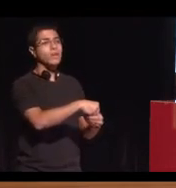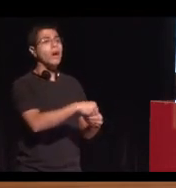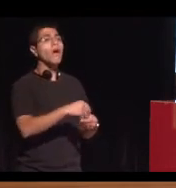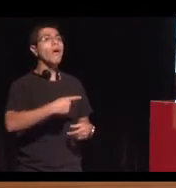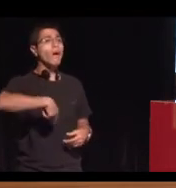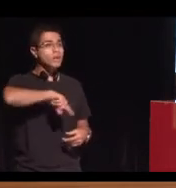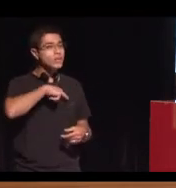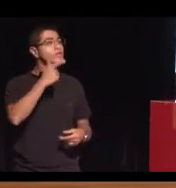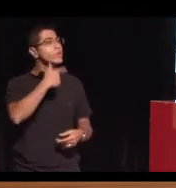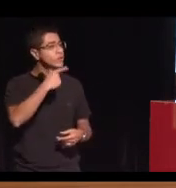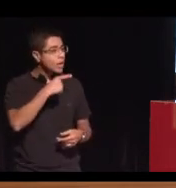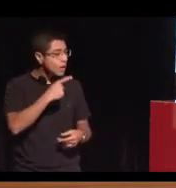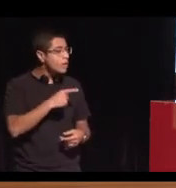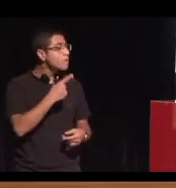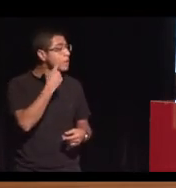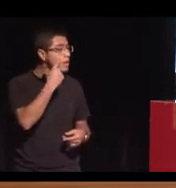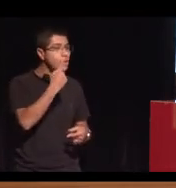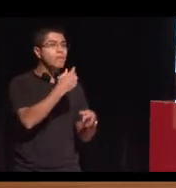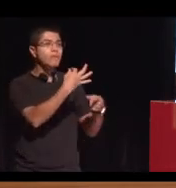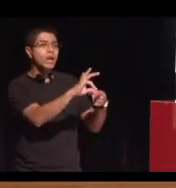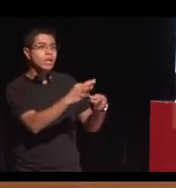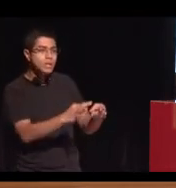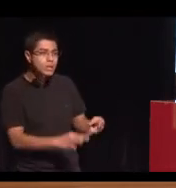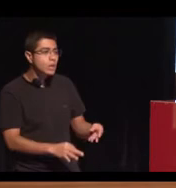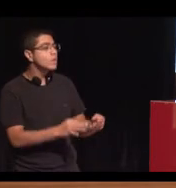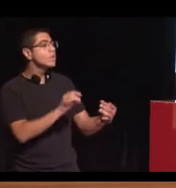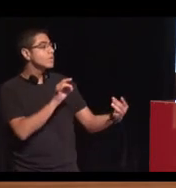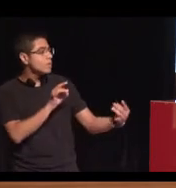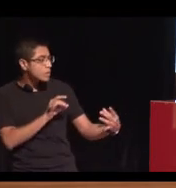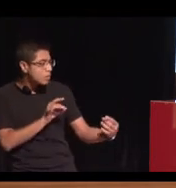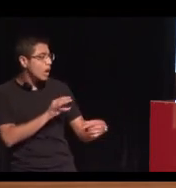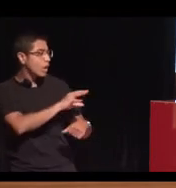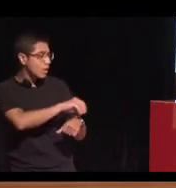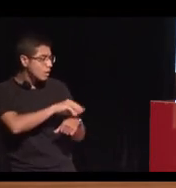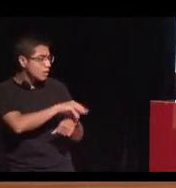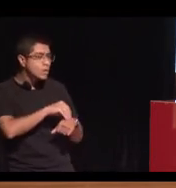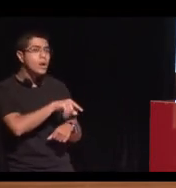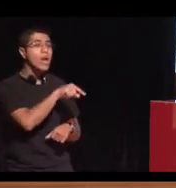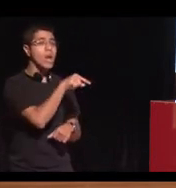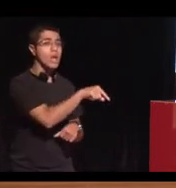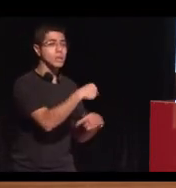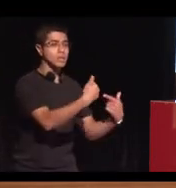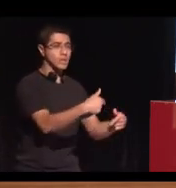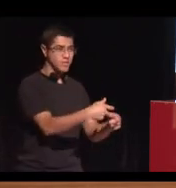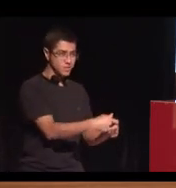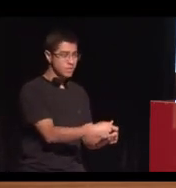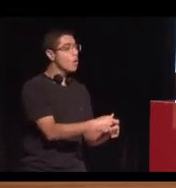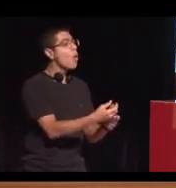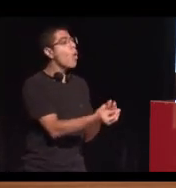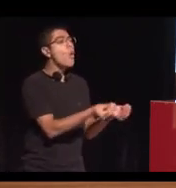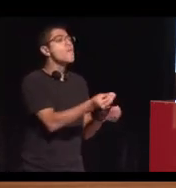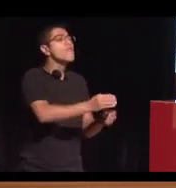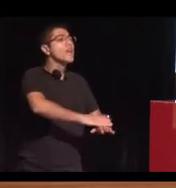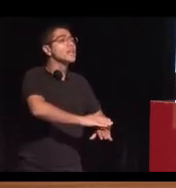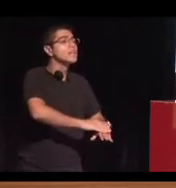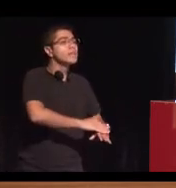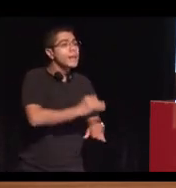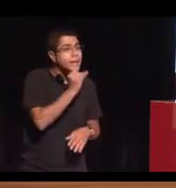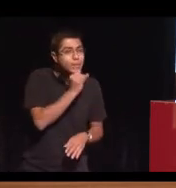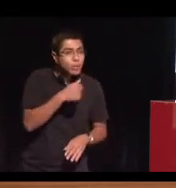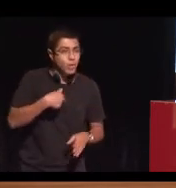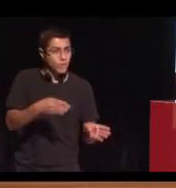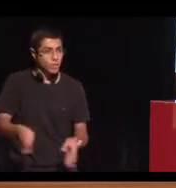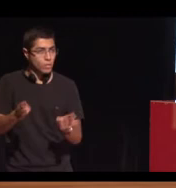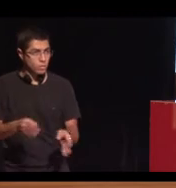consegue coletar desse microserviço em produção, a respeito de como ele se comporta com o aumento de tráfego, como ele se